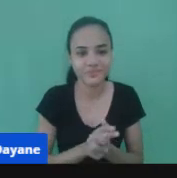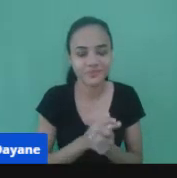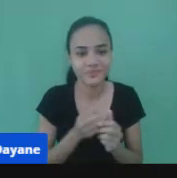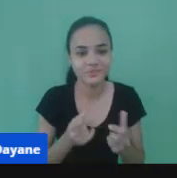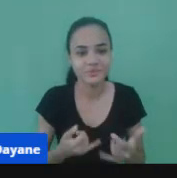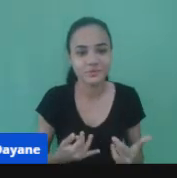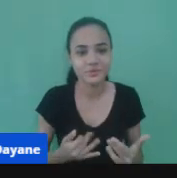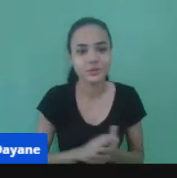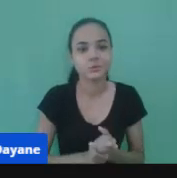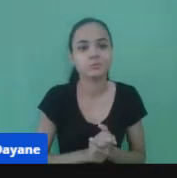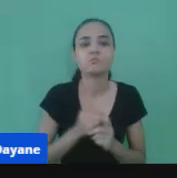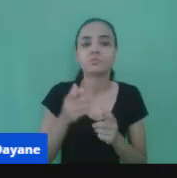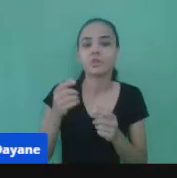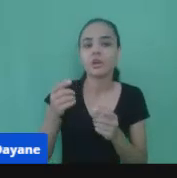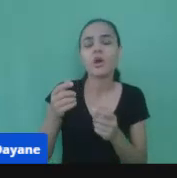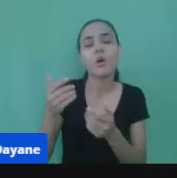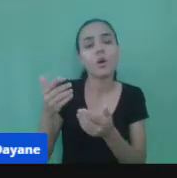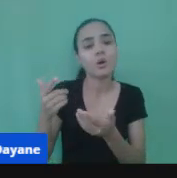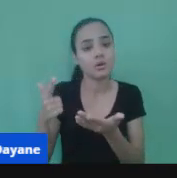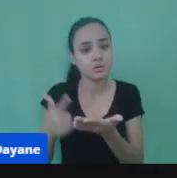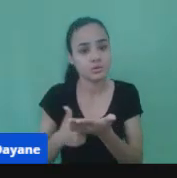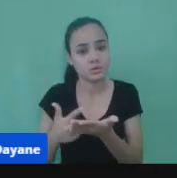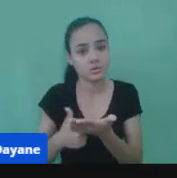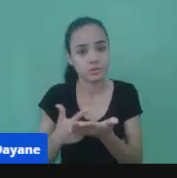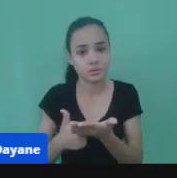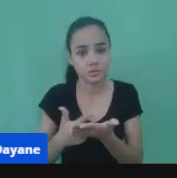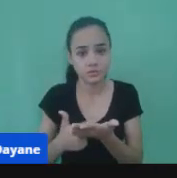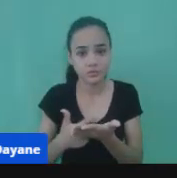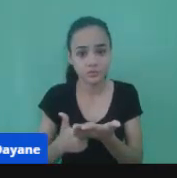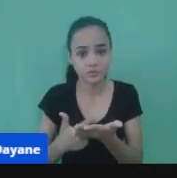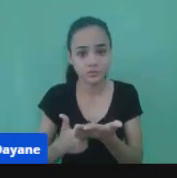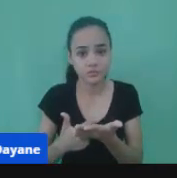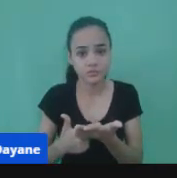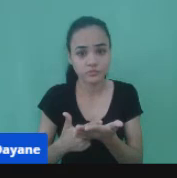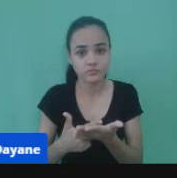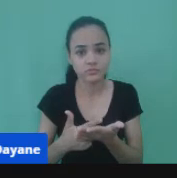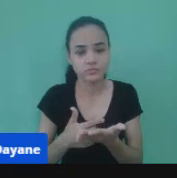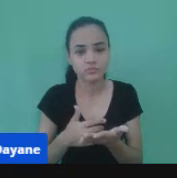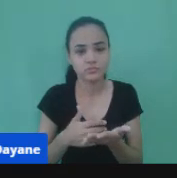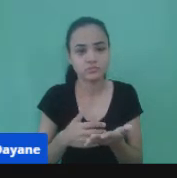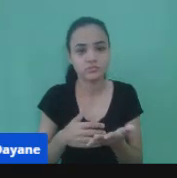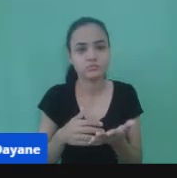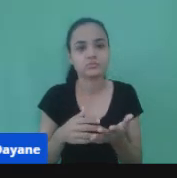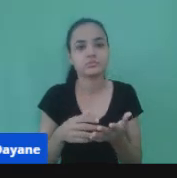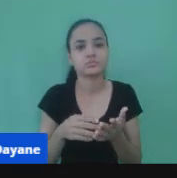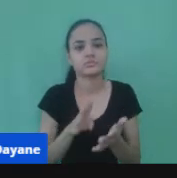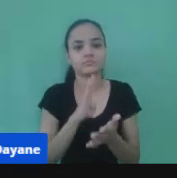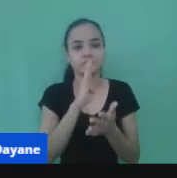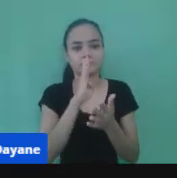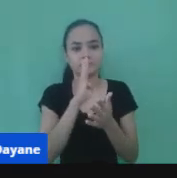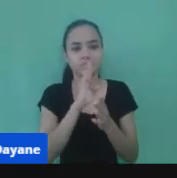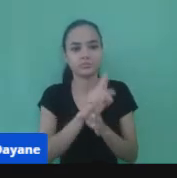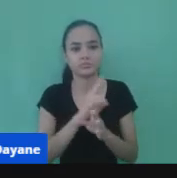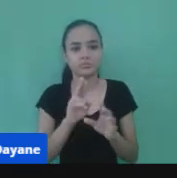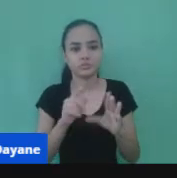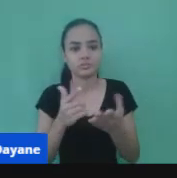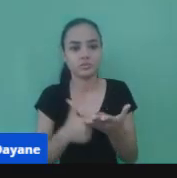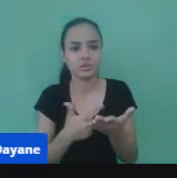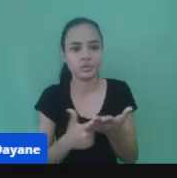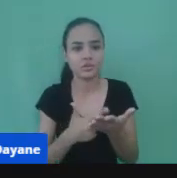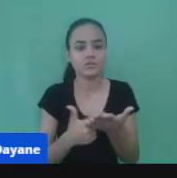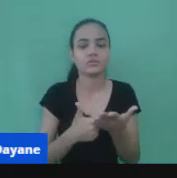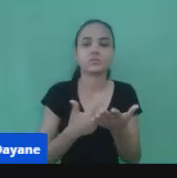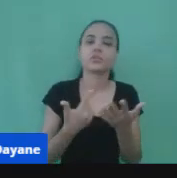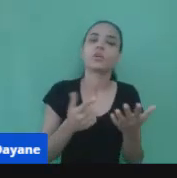Primavera Silenciosa, onde ela chamava atenção para o uso de pesticidas. Então, esses pesticidas, a gente vai... Por que eles são